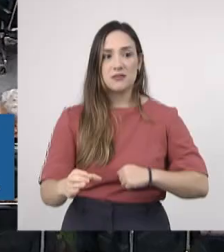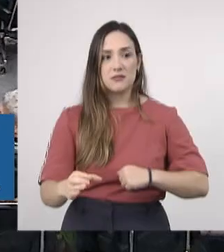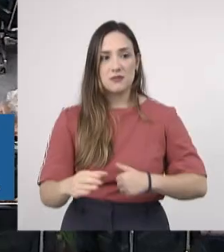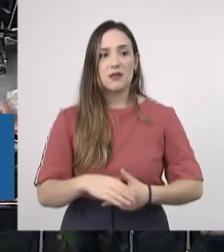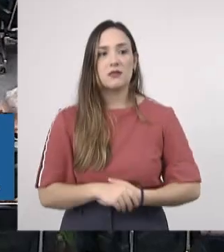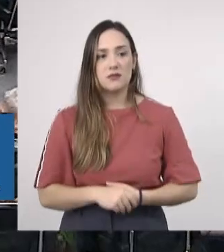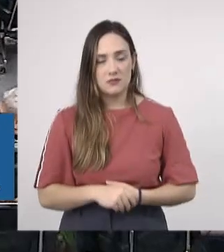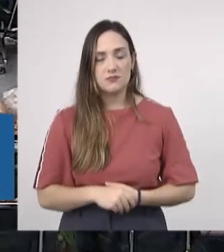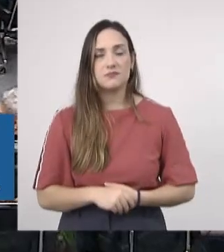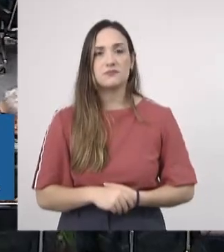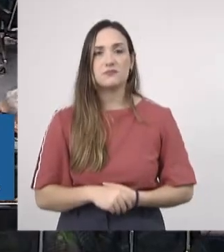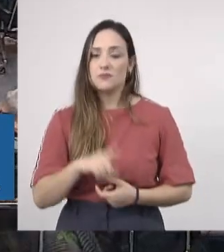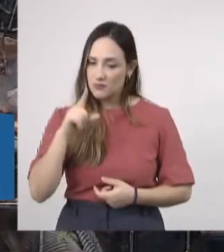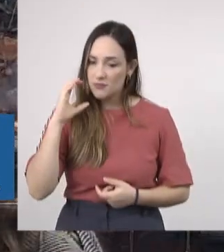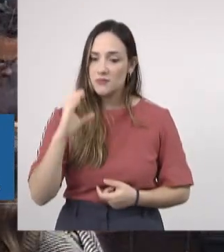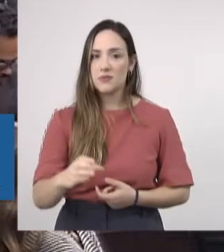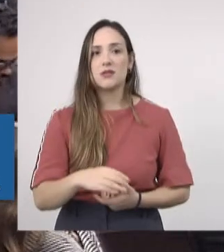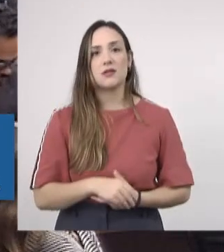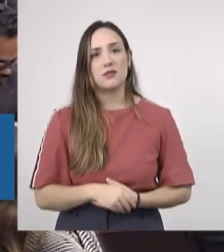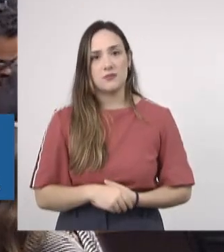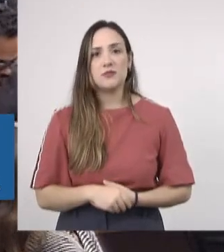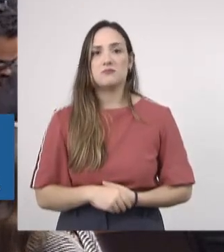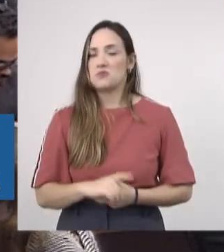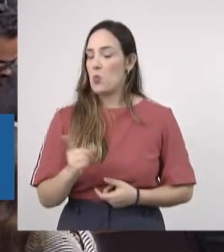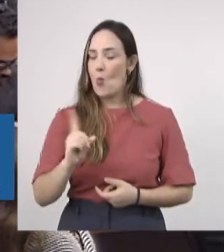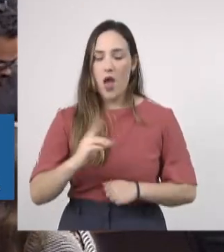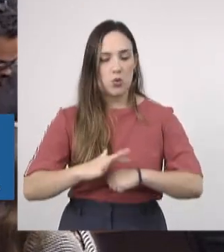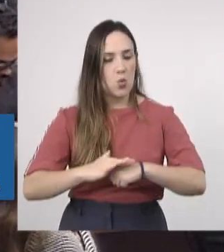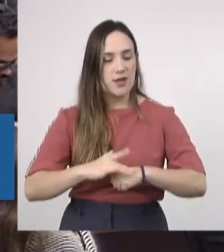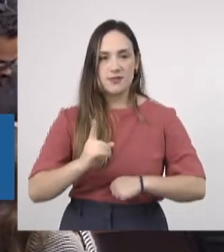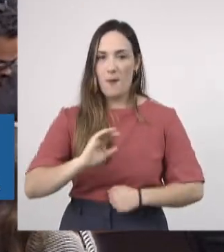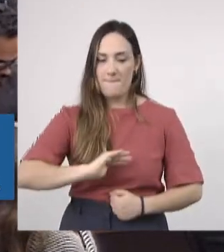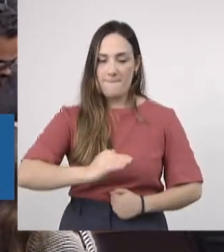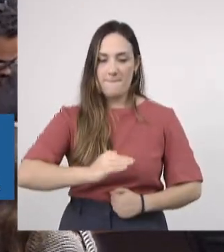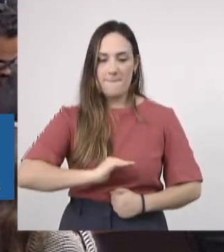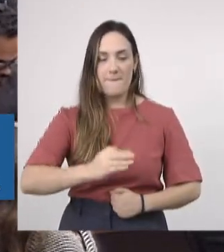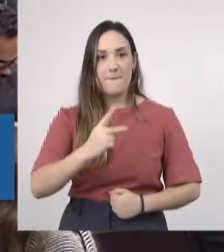tá? Exatamente.